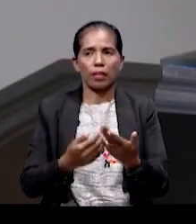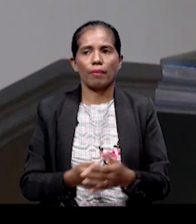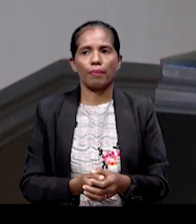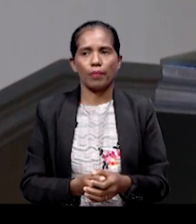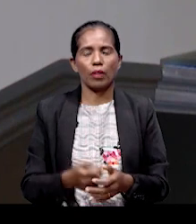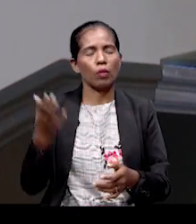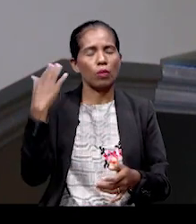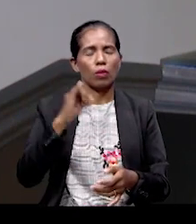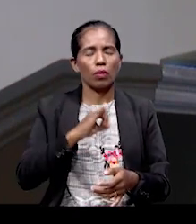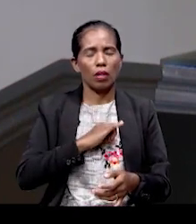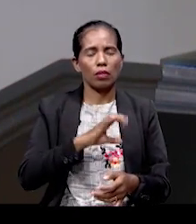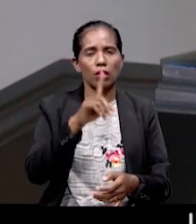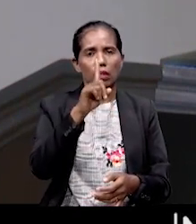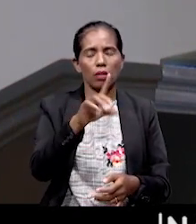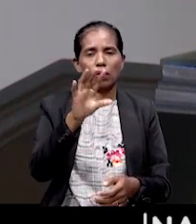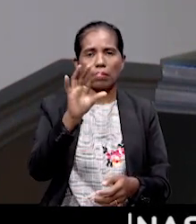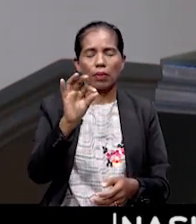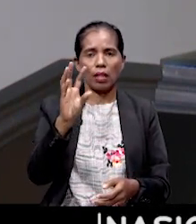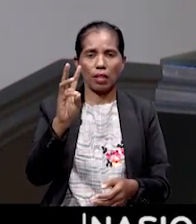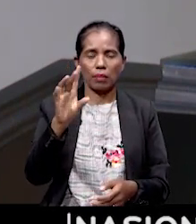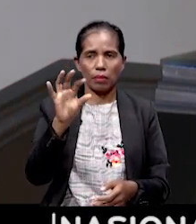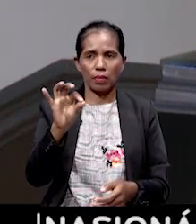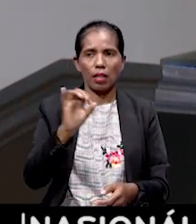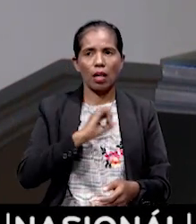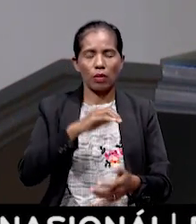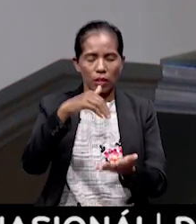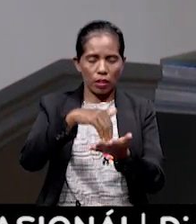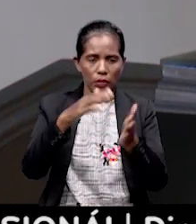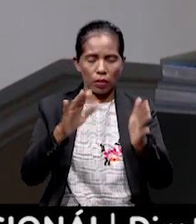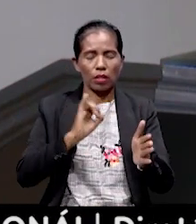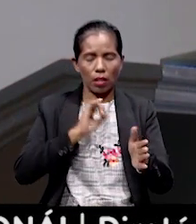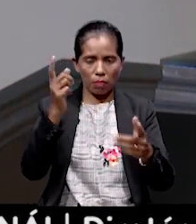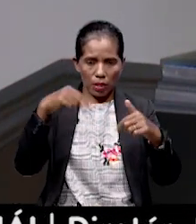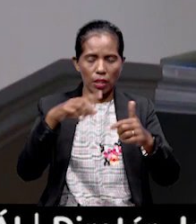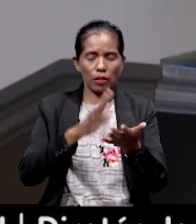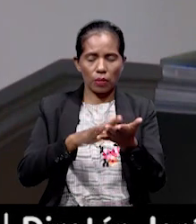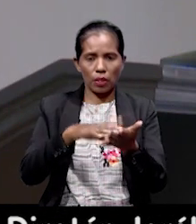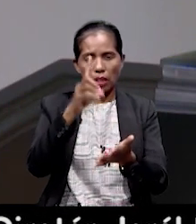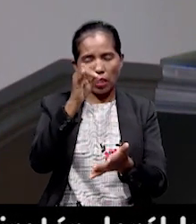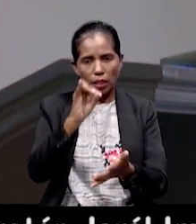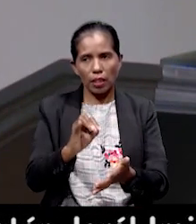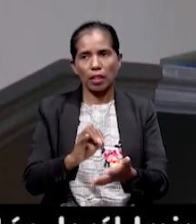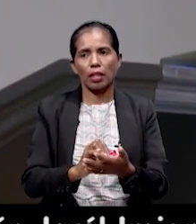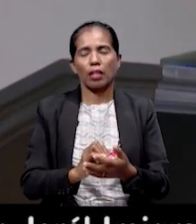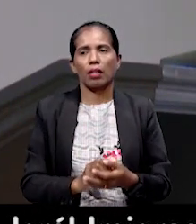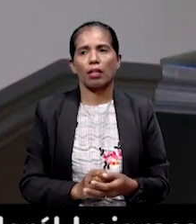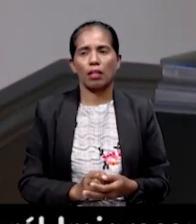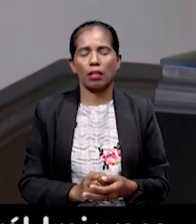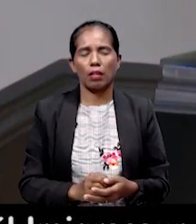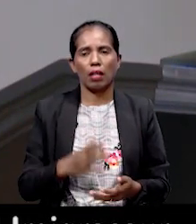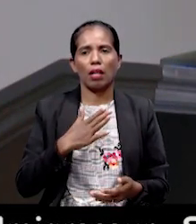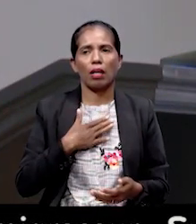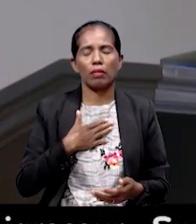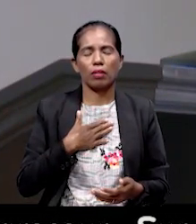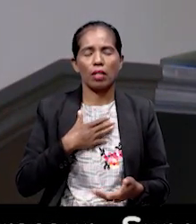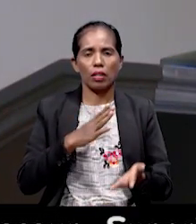quando hau tawai em Hadili, nuda estudante, hau uma escola em Hadili, Aun eskola mak agora ya